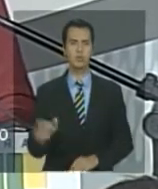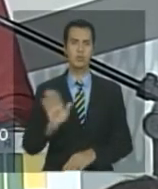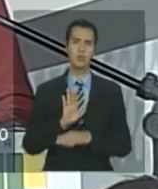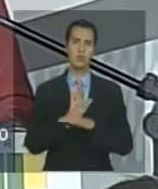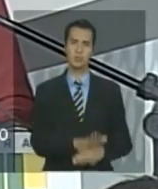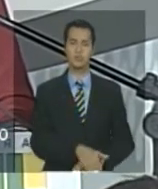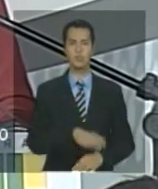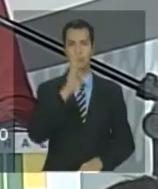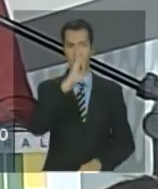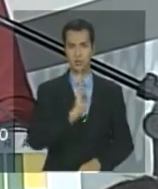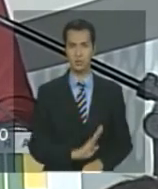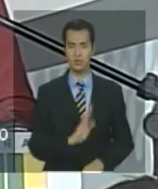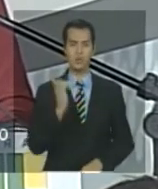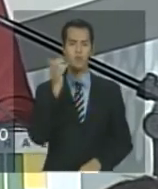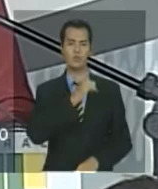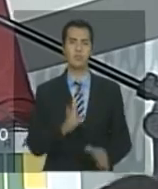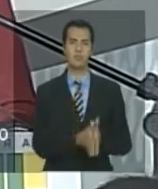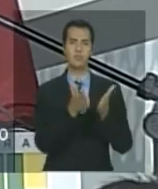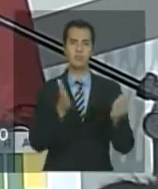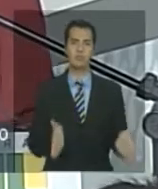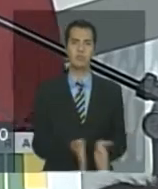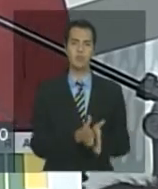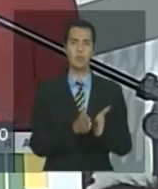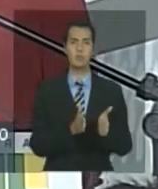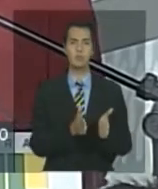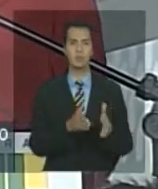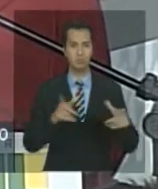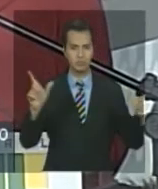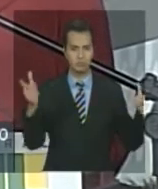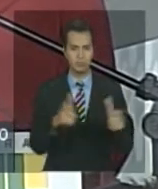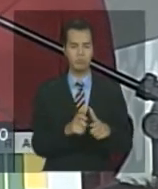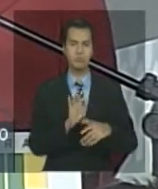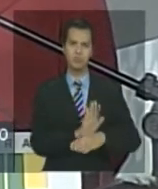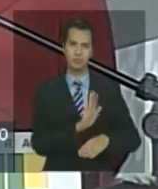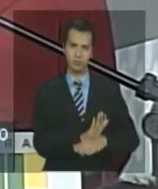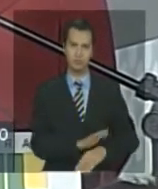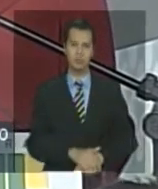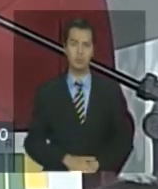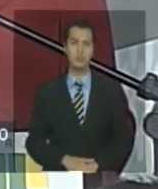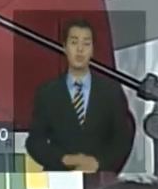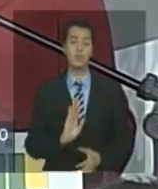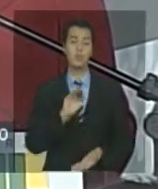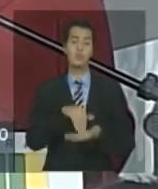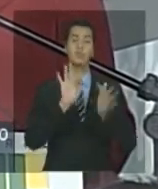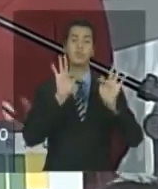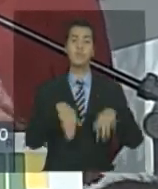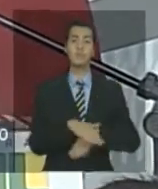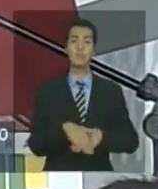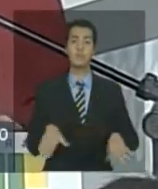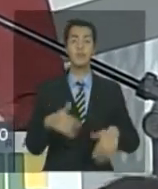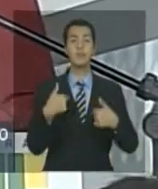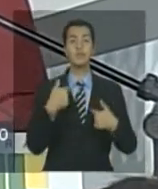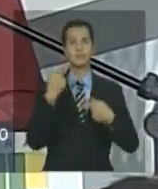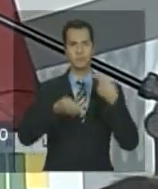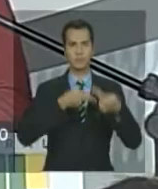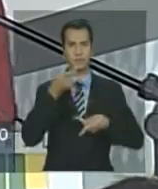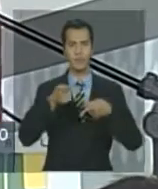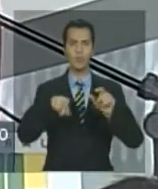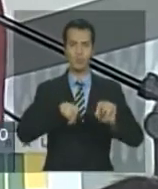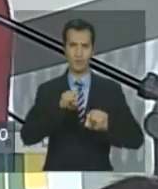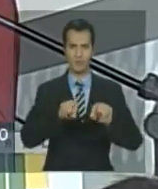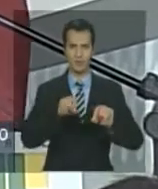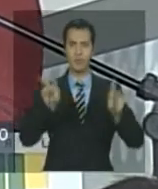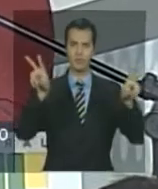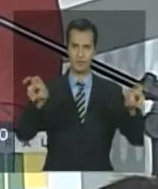ajudaram o Brasil a combater a pobreza e a miséria. Por fim, eu queria falar sobre as mulheres. Eu acho que